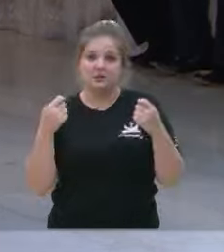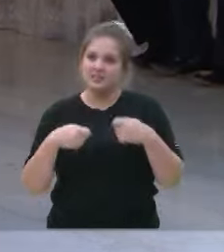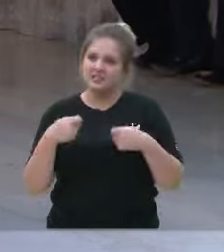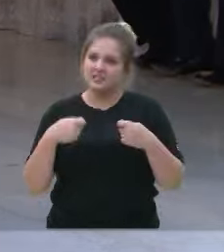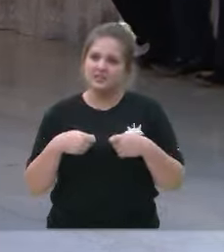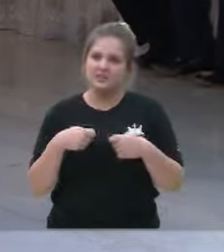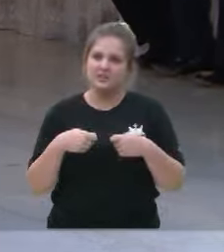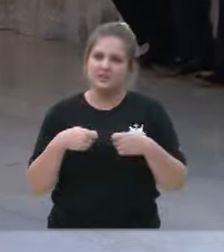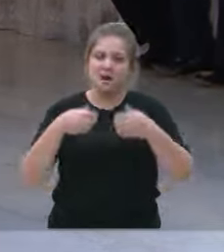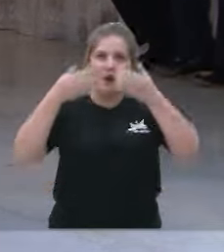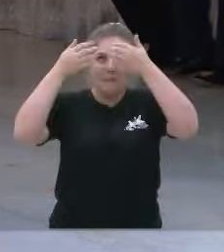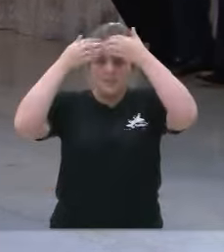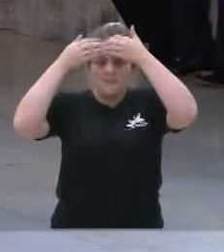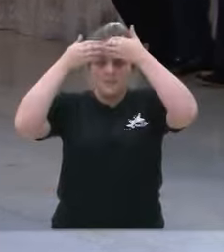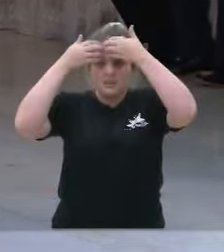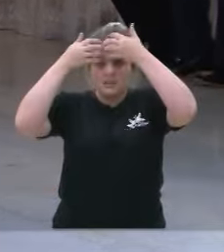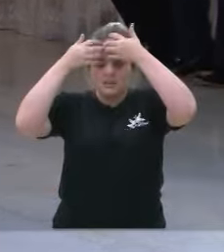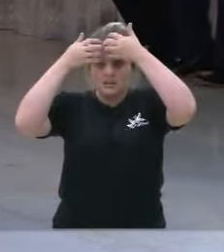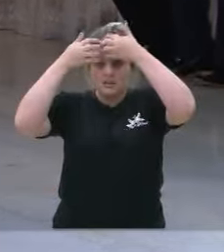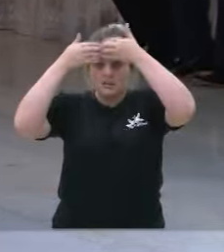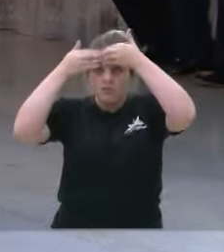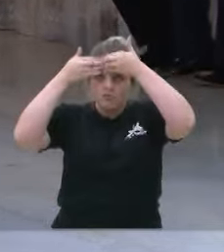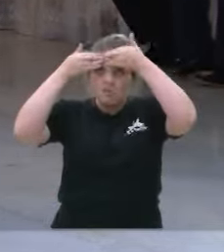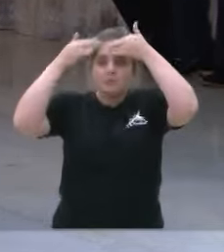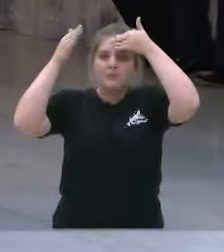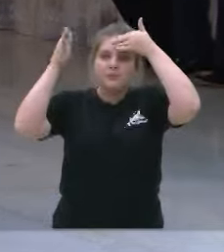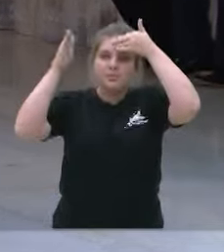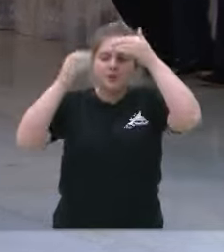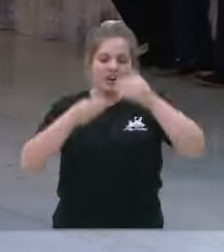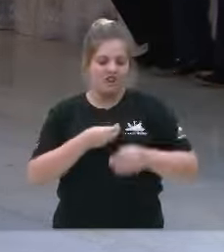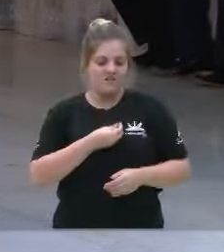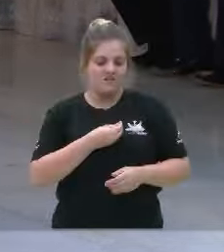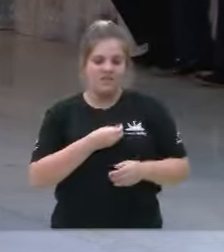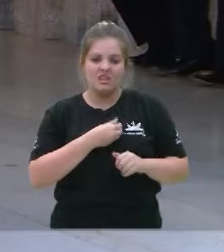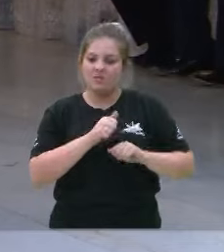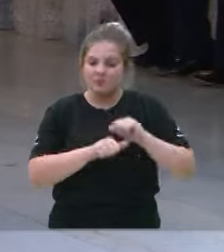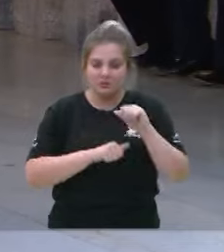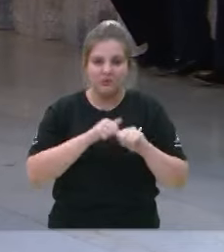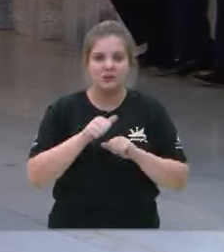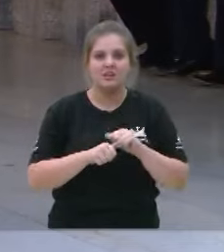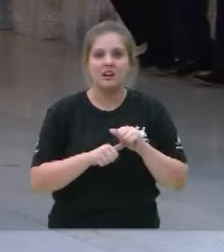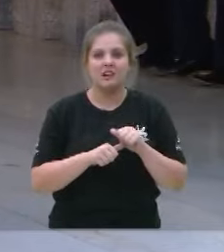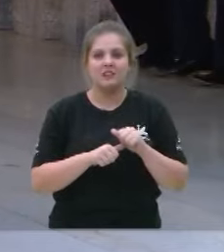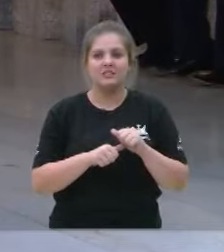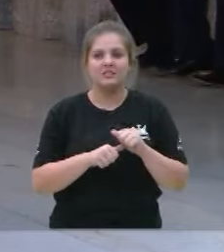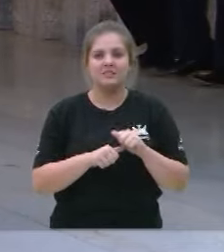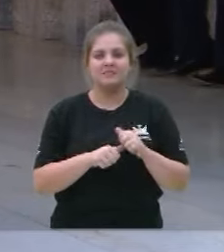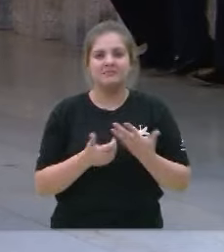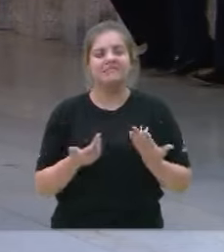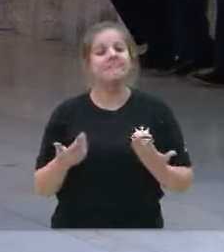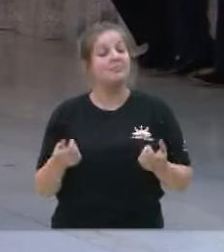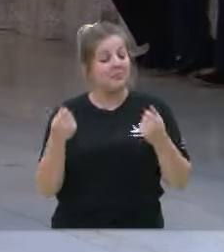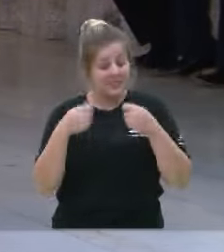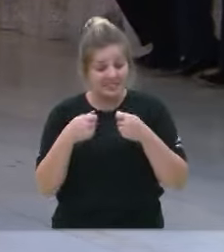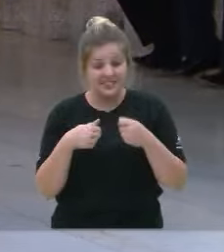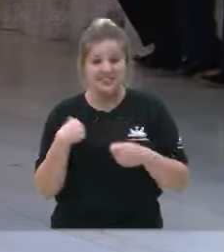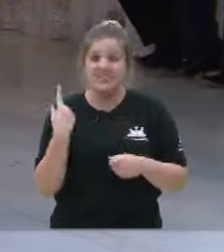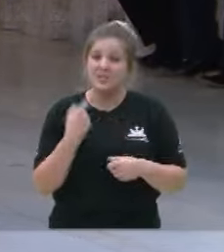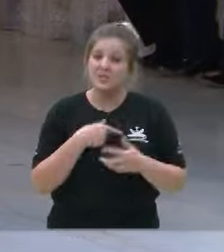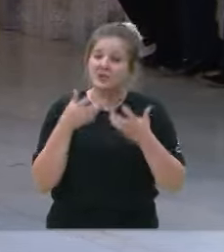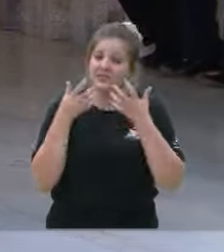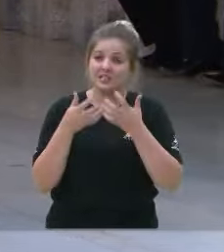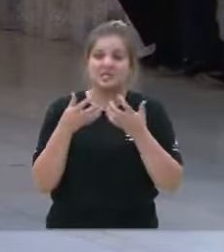abertura de mente uma mudança de vida muitos de nós hoje em